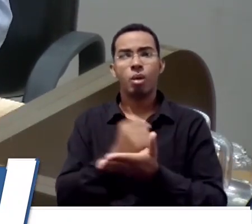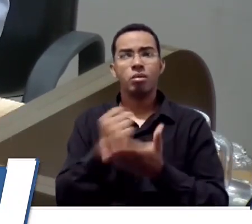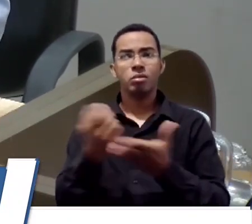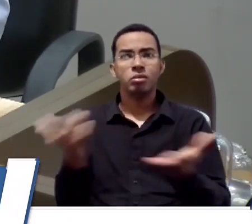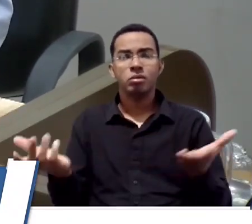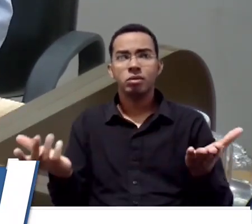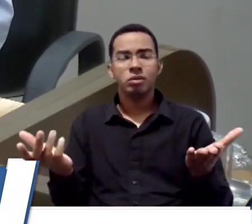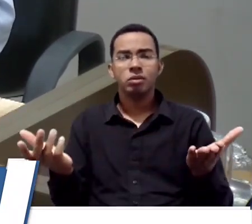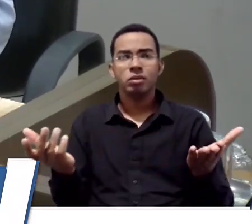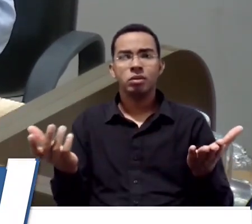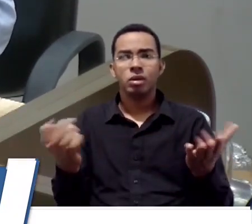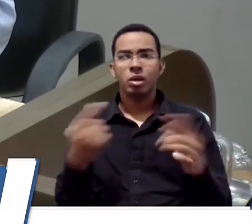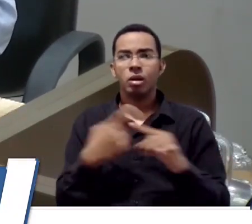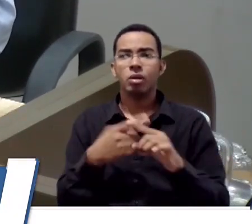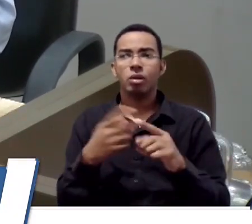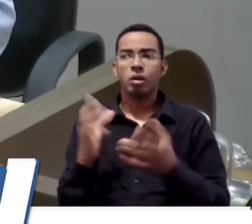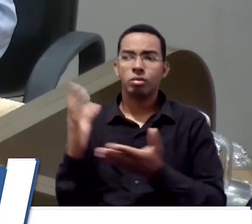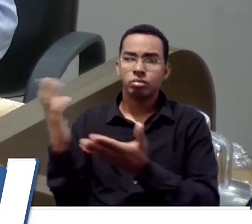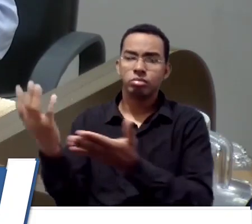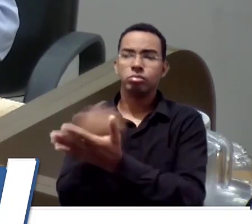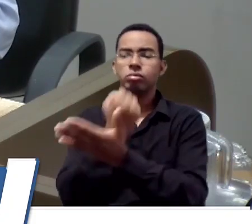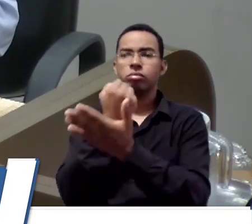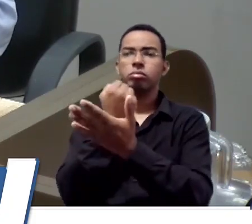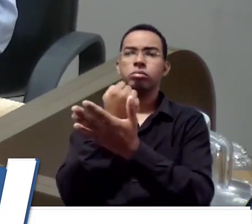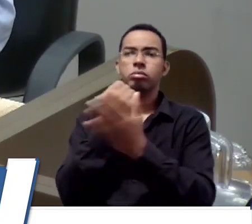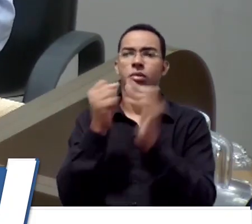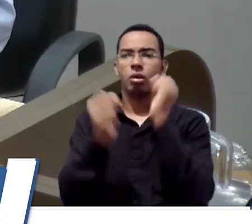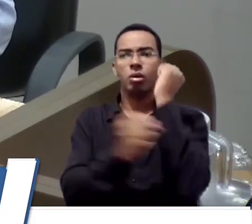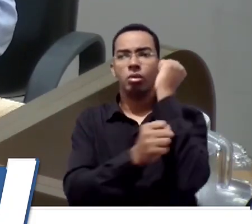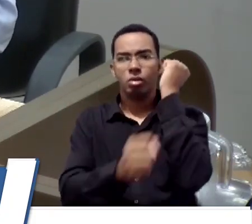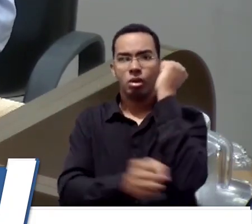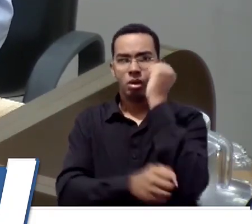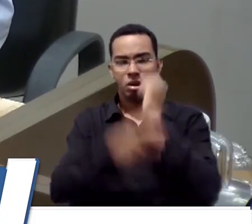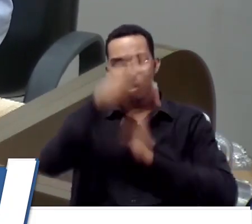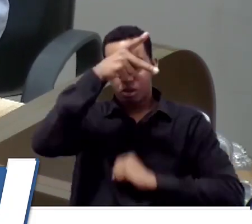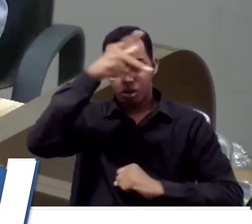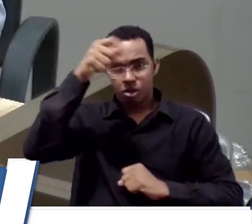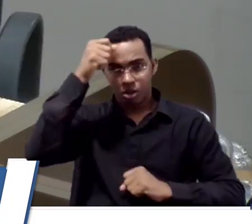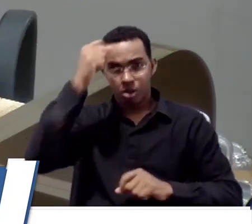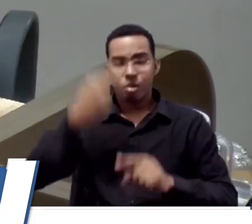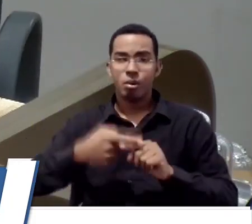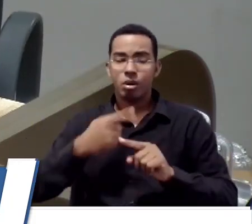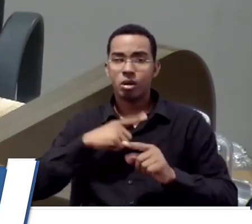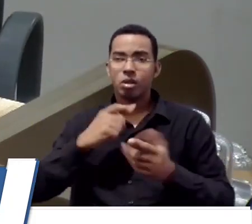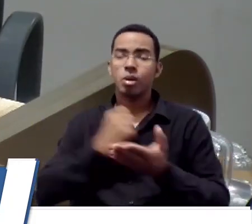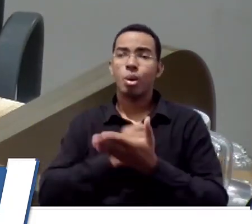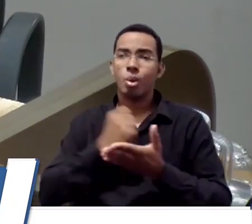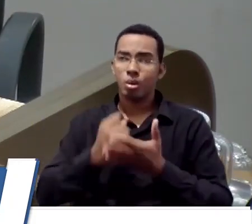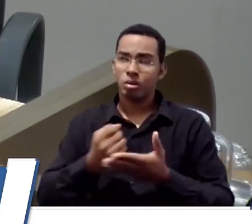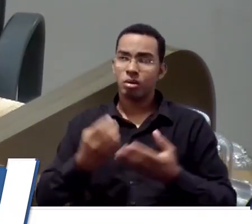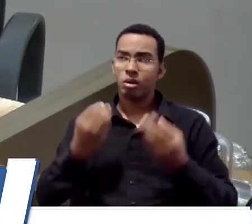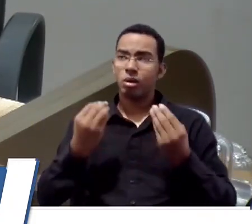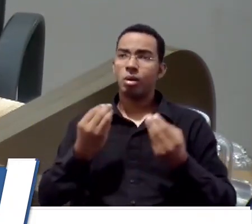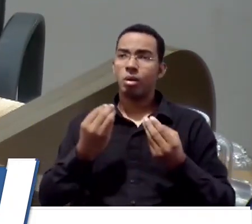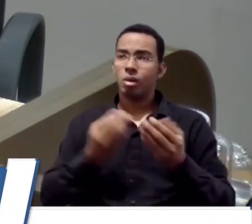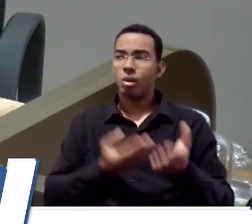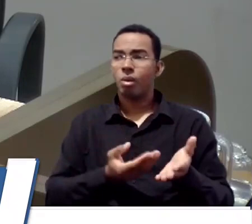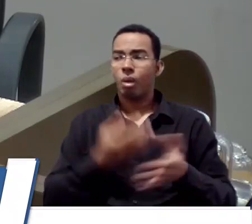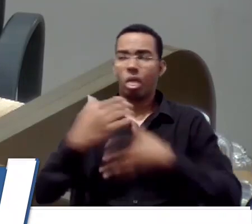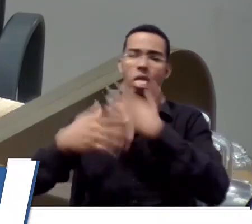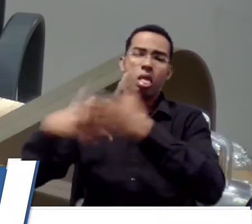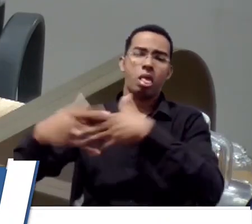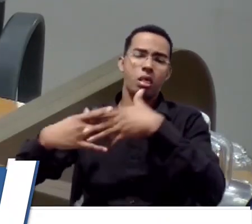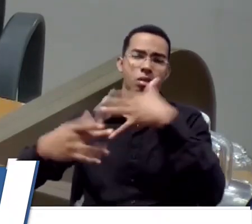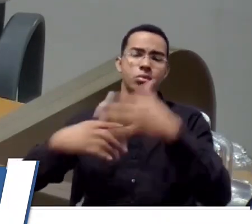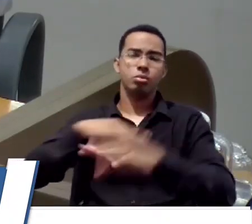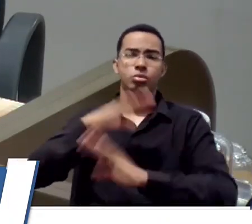né? Retoma a Sabesp para o município, porque tem um contrato. Então, como é que pode passar por cima de